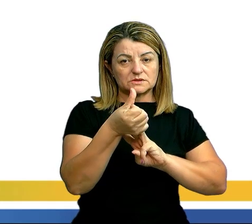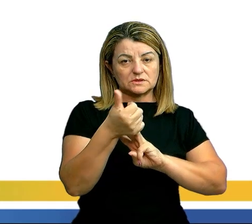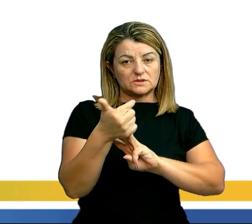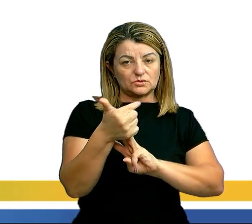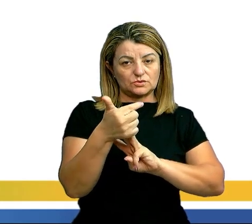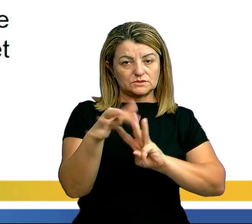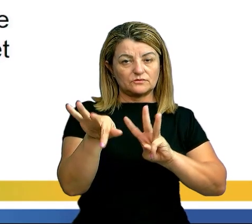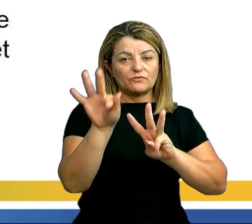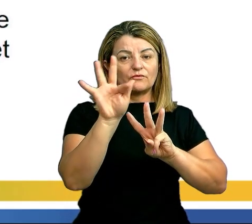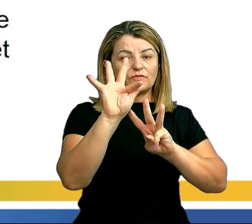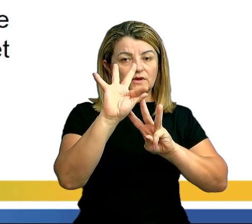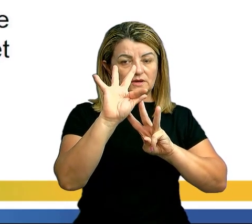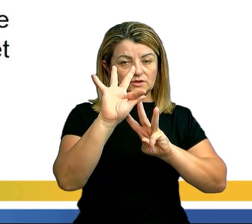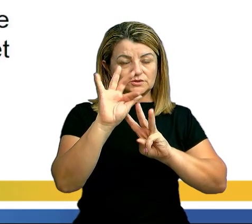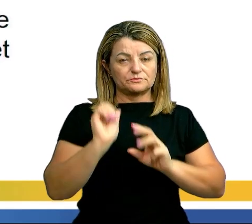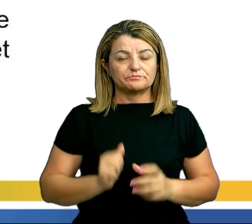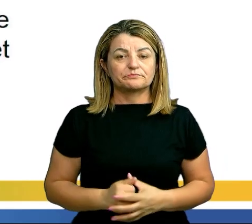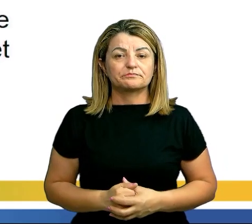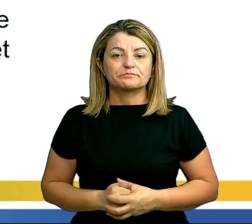graus Fahrenheit.